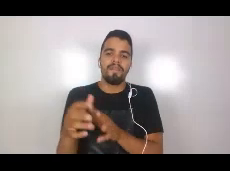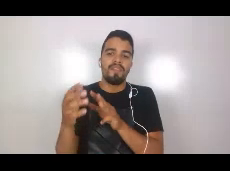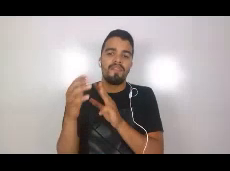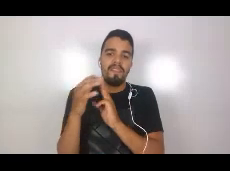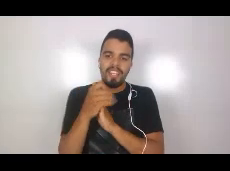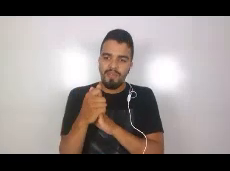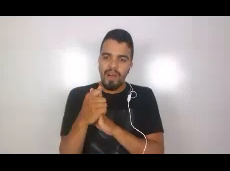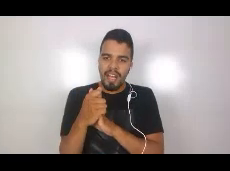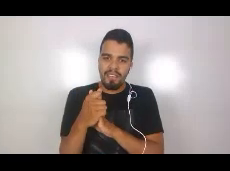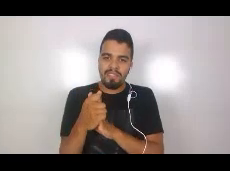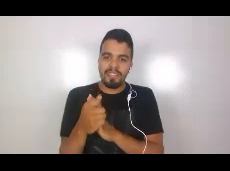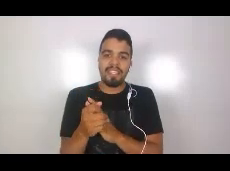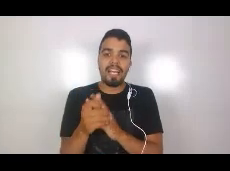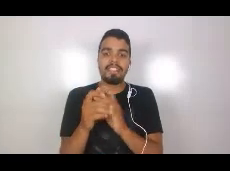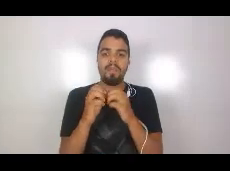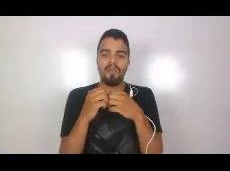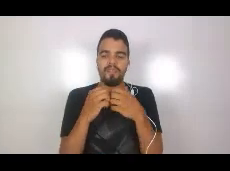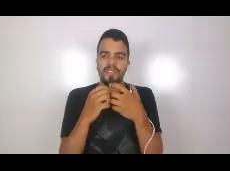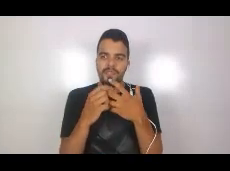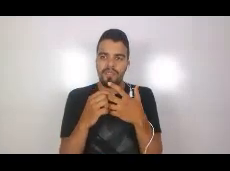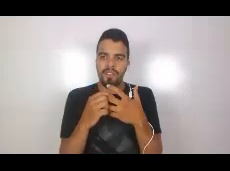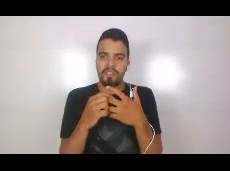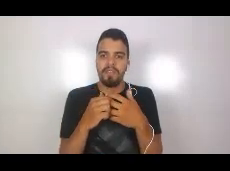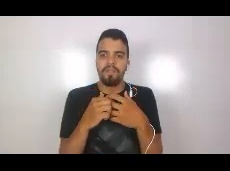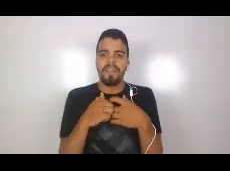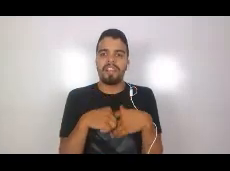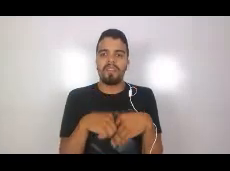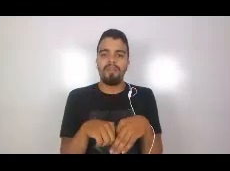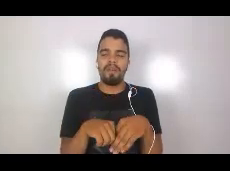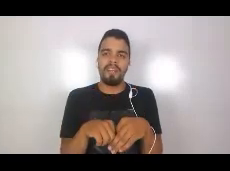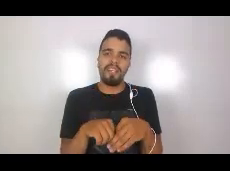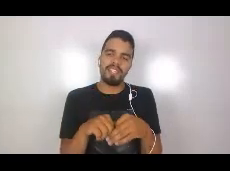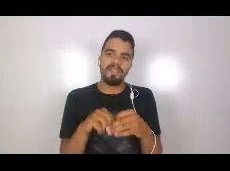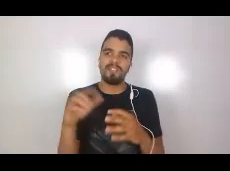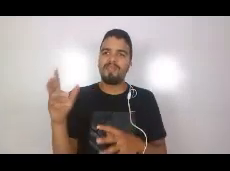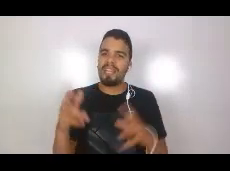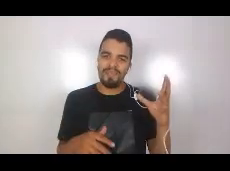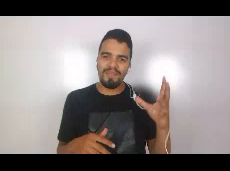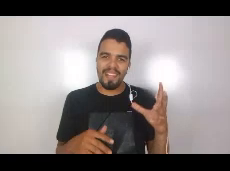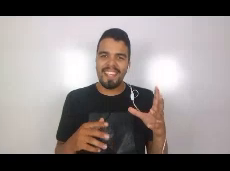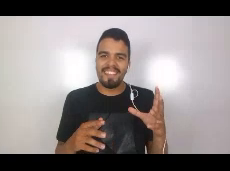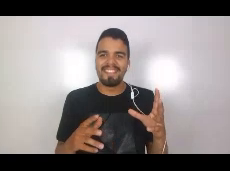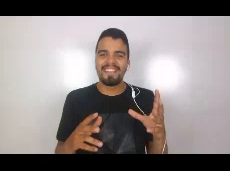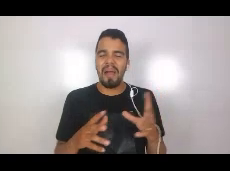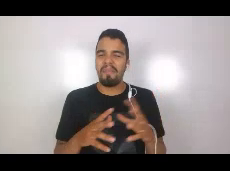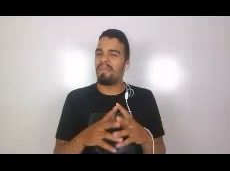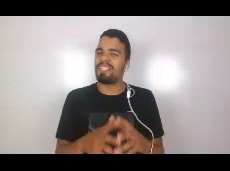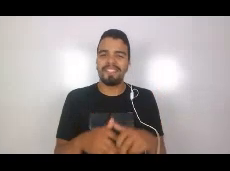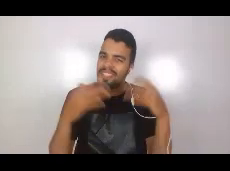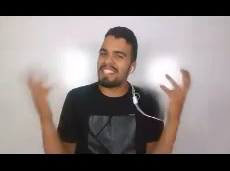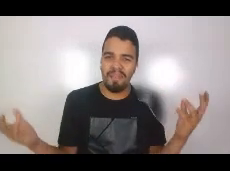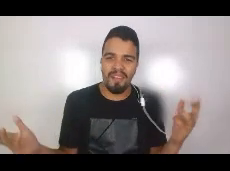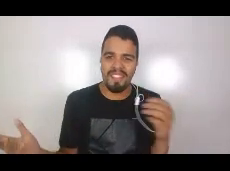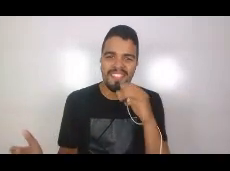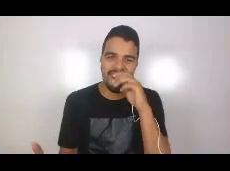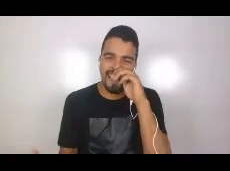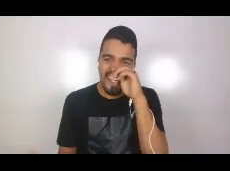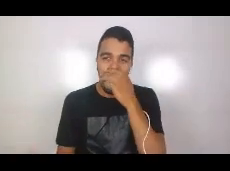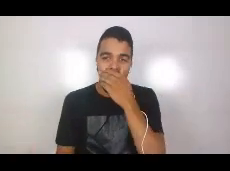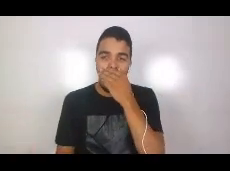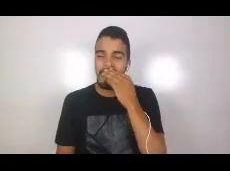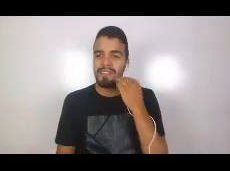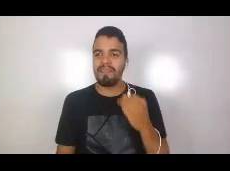cores, vestuários e as profissões. Então, obviamente, às vezes o aluno ele não aprende todas as